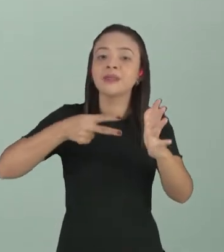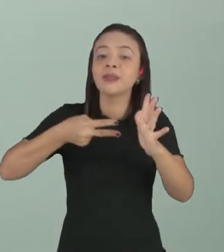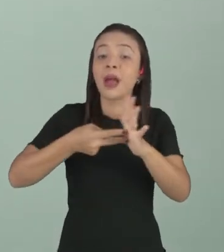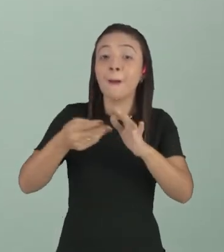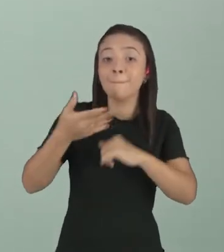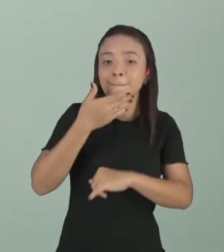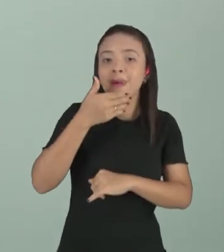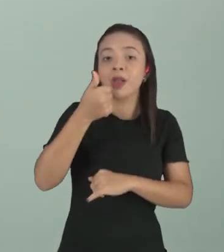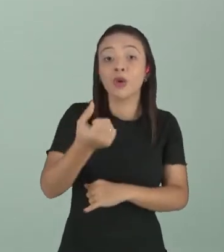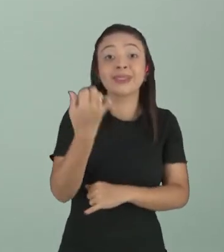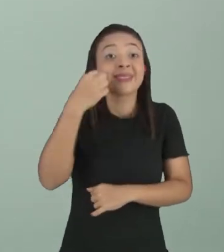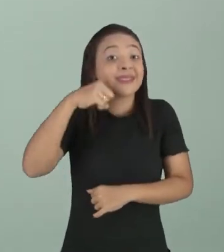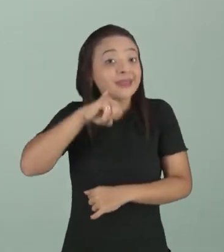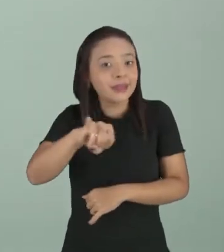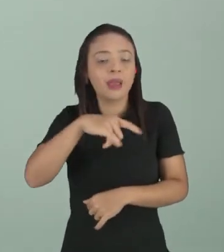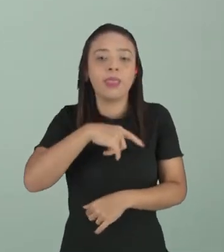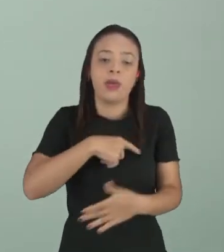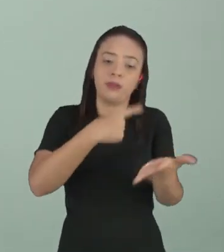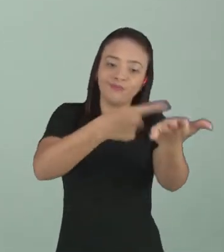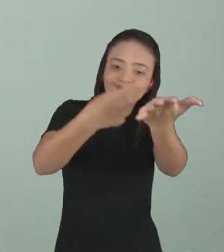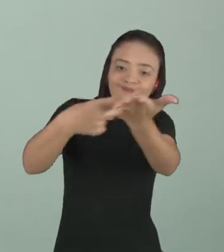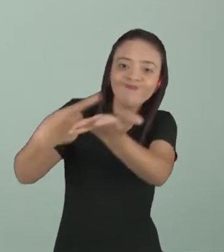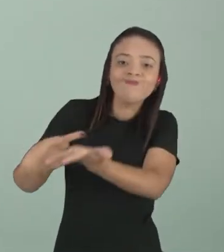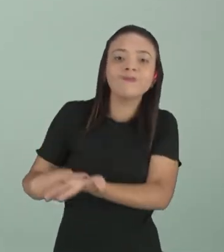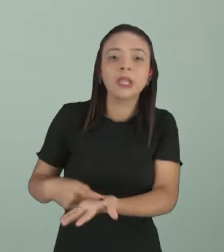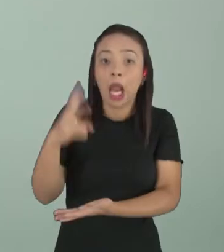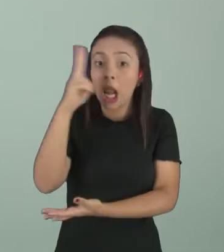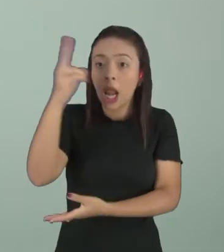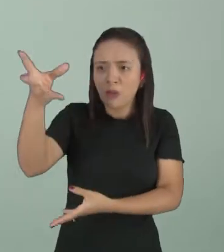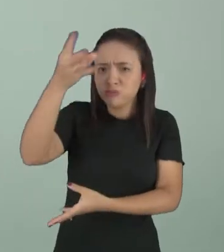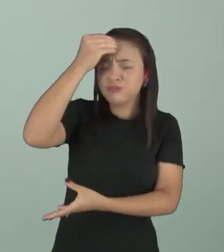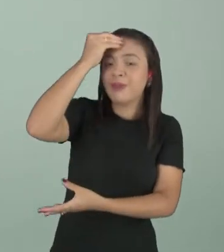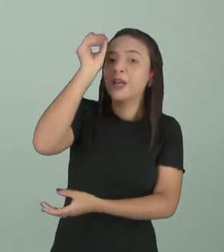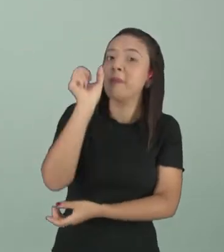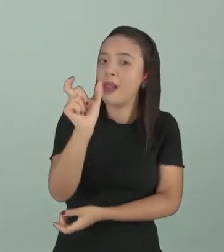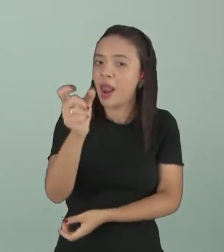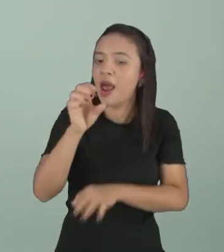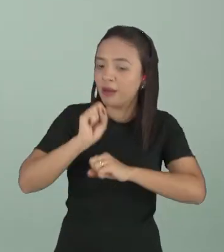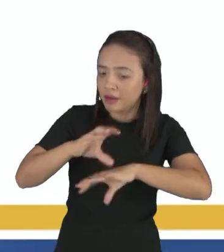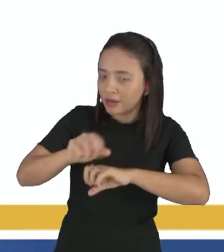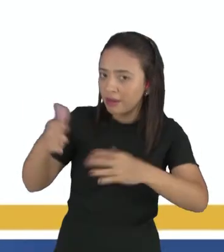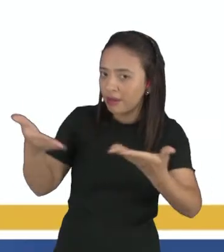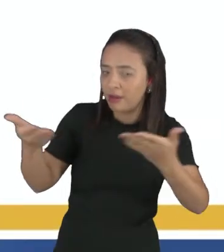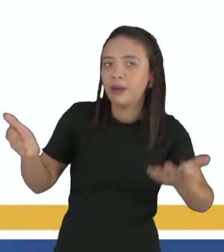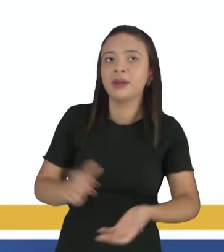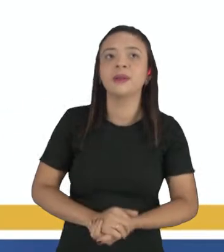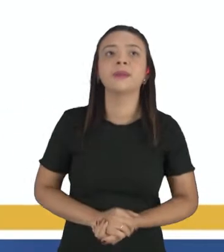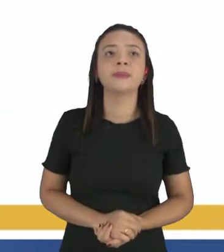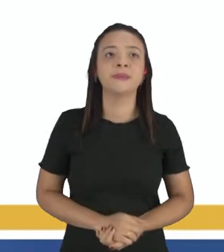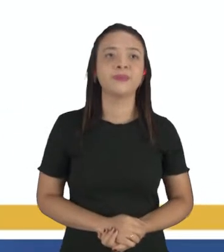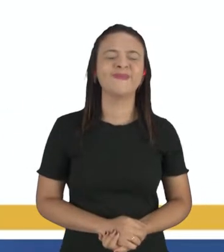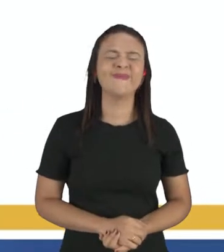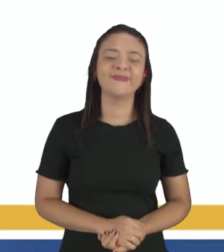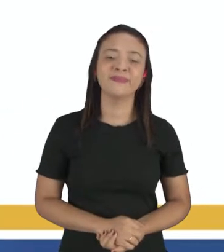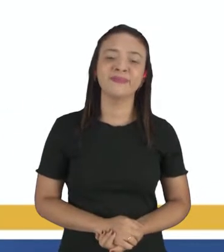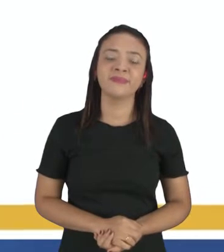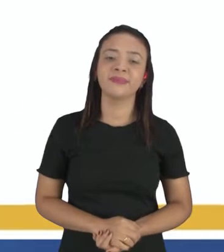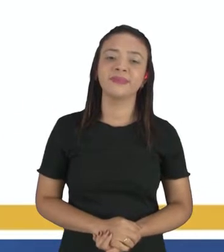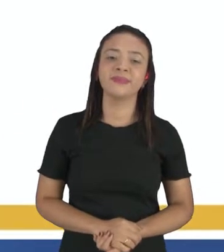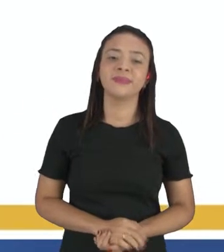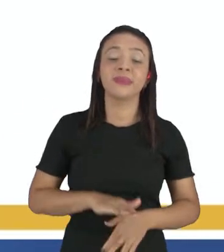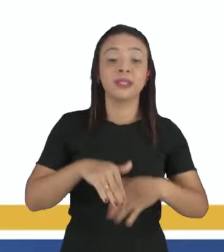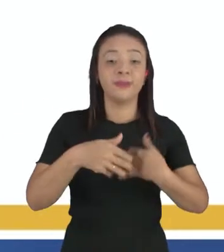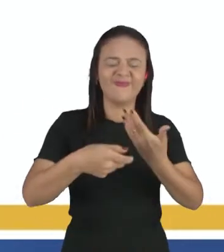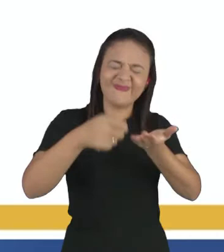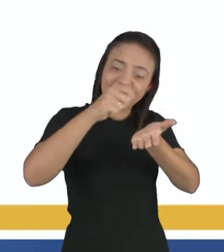essas convenções, esses acordos. Vão gravando essas palavras aí, tá bom? Vamos lá. Então,